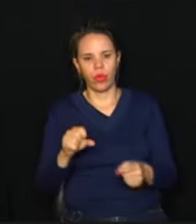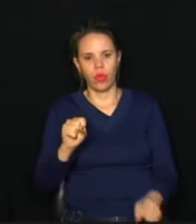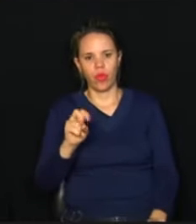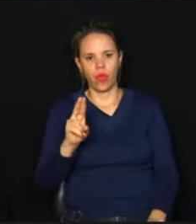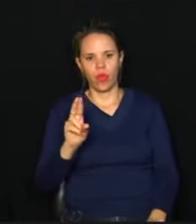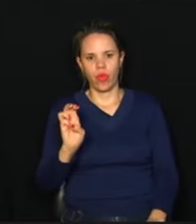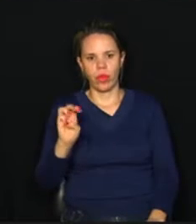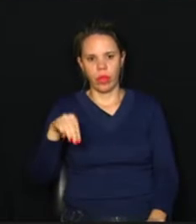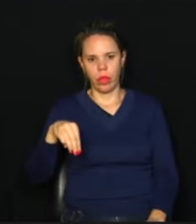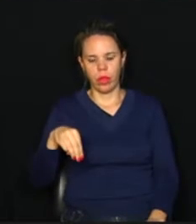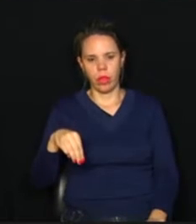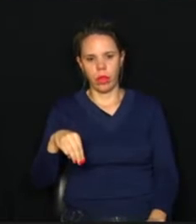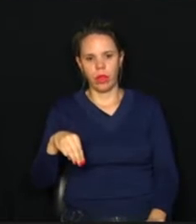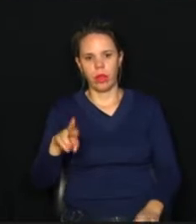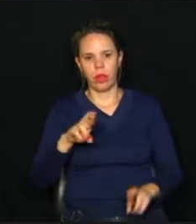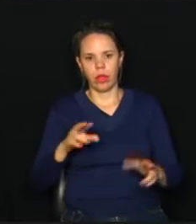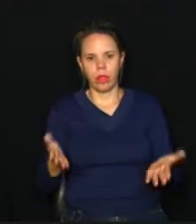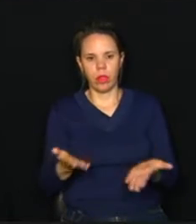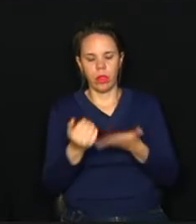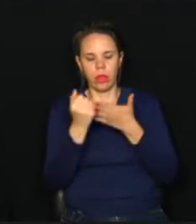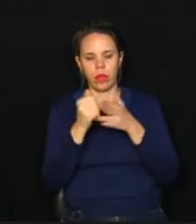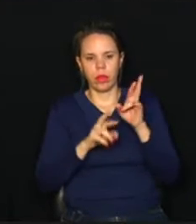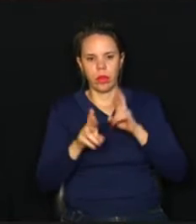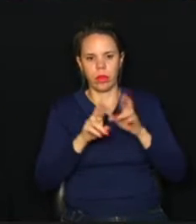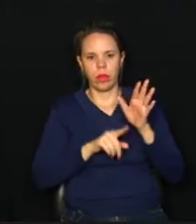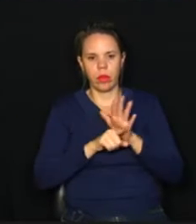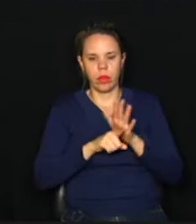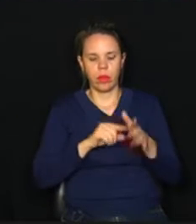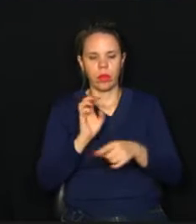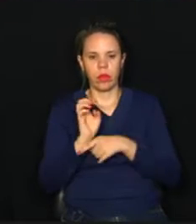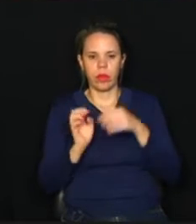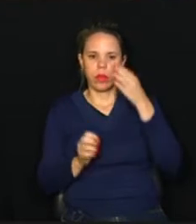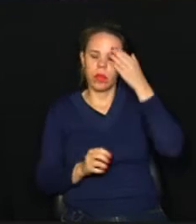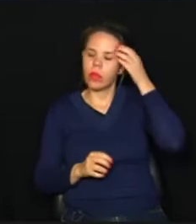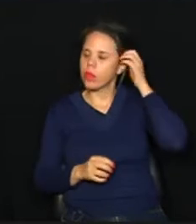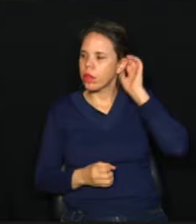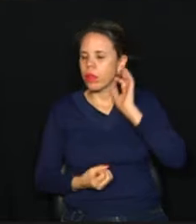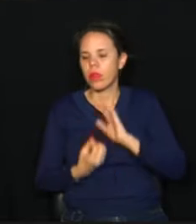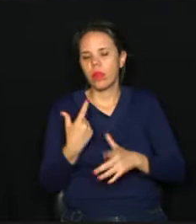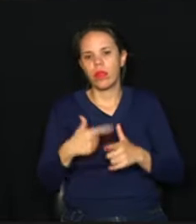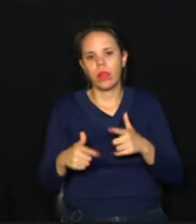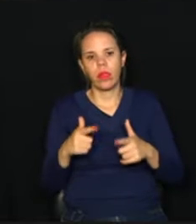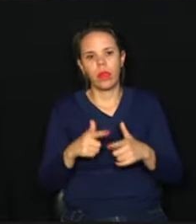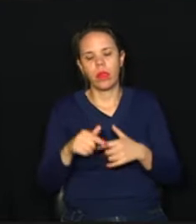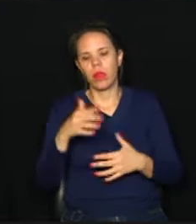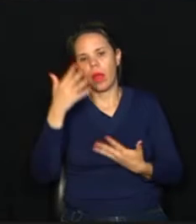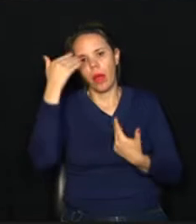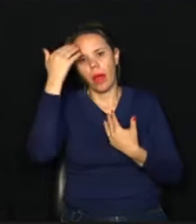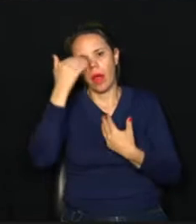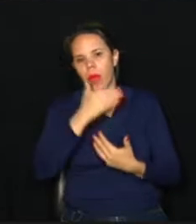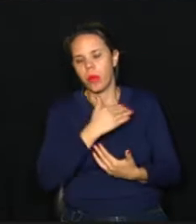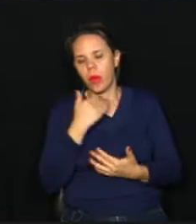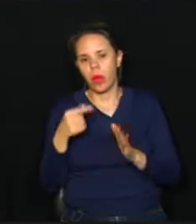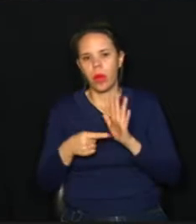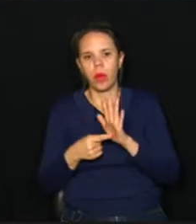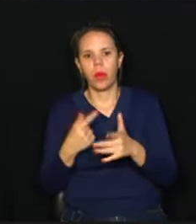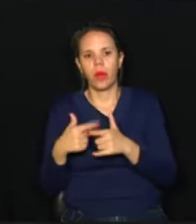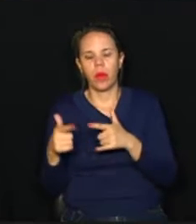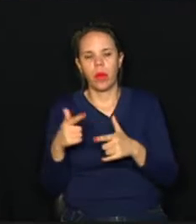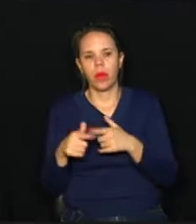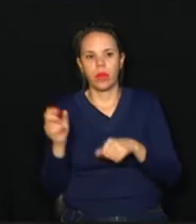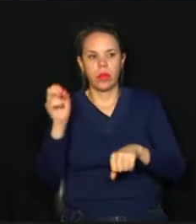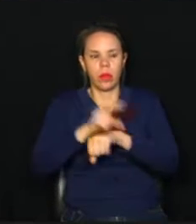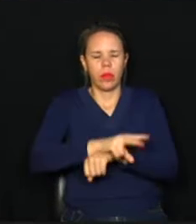com o Sistema de Vigilância Epidemiológica do Estado, identificando vetores, macacos que morriam como indicadores da ocorrência do